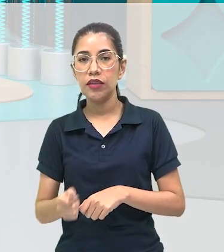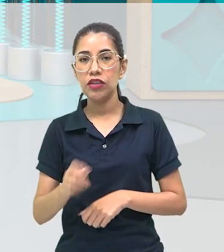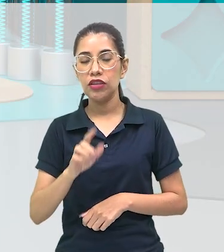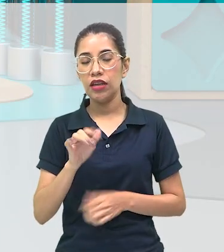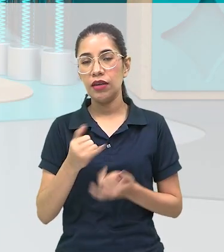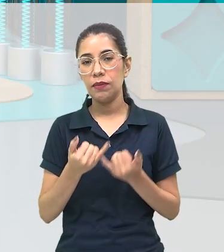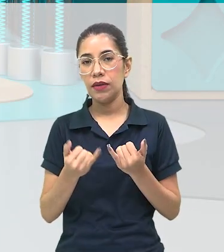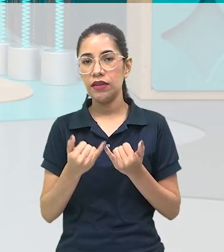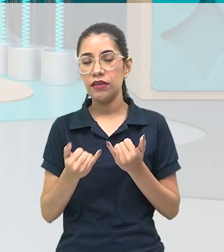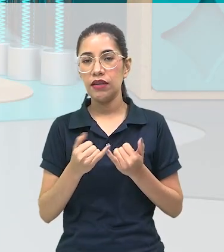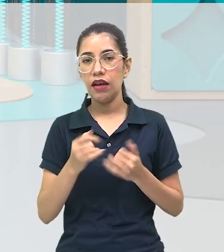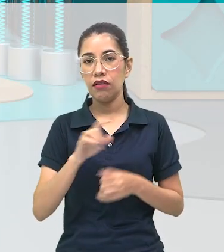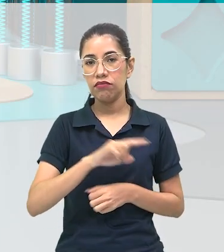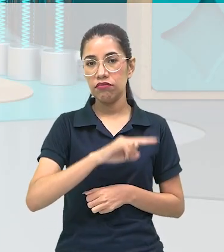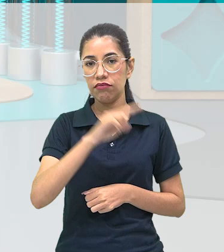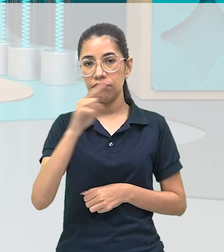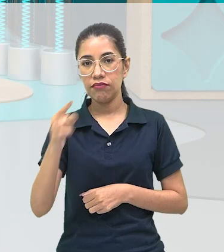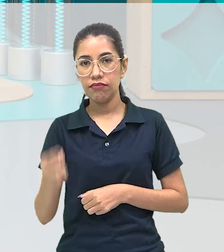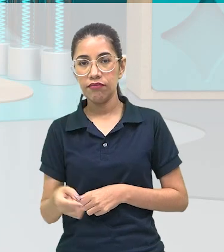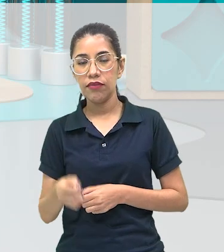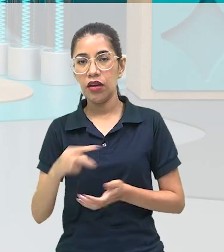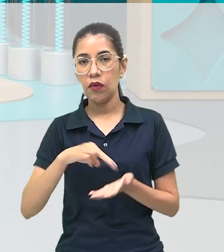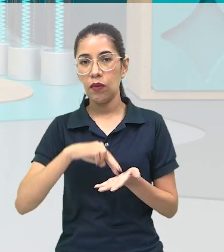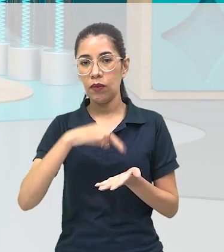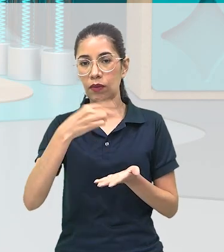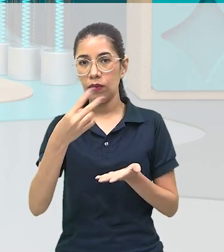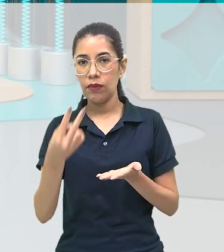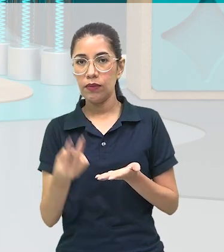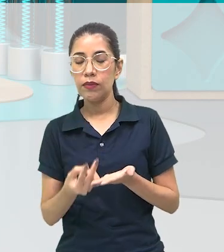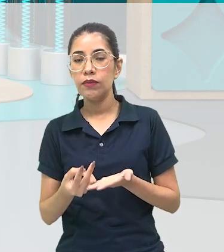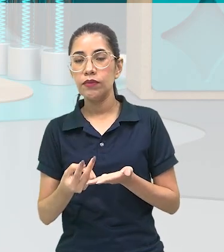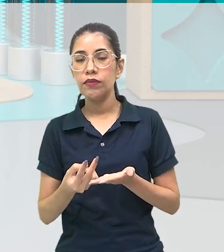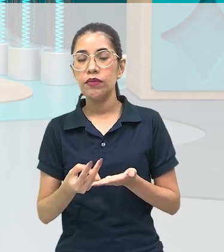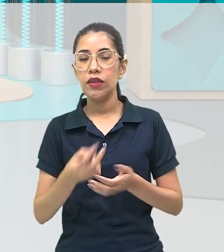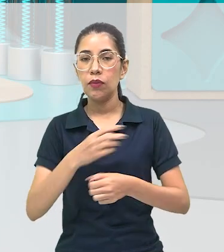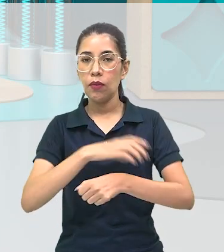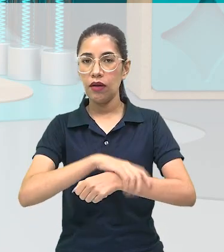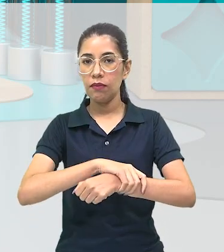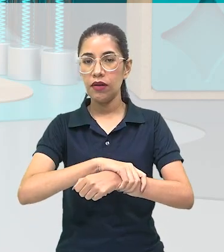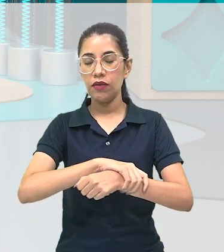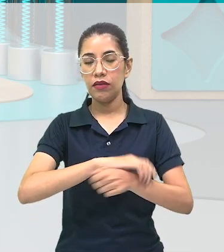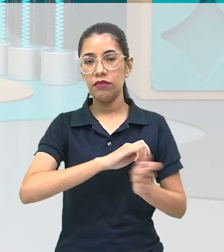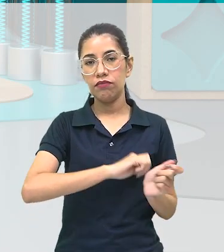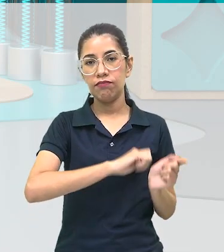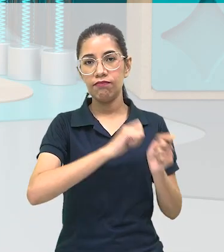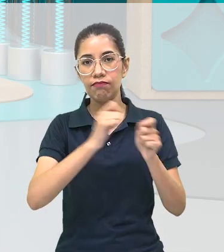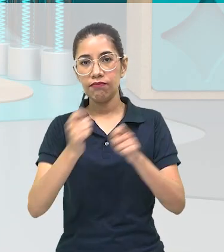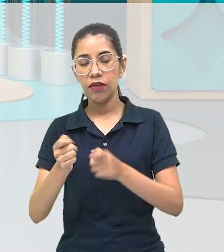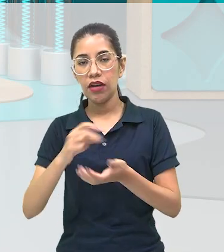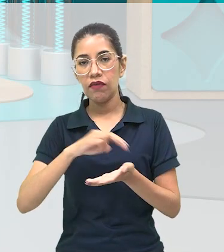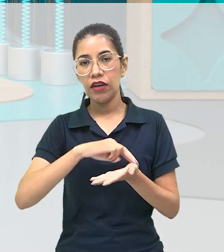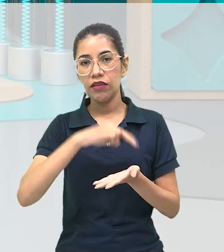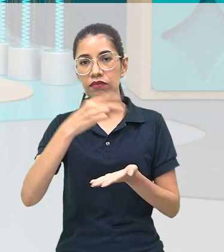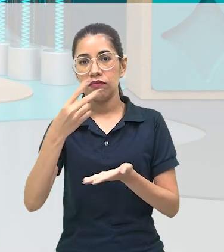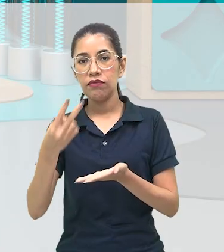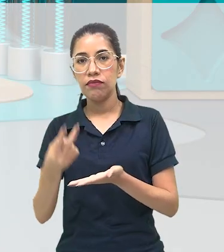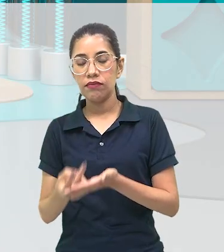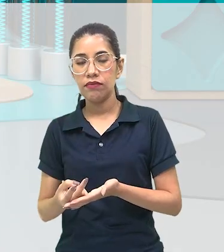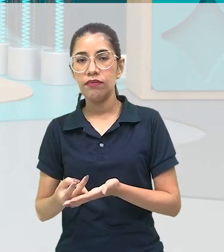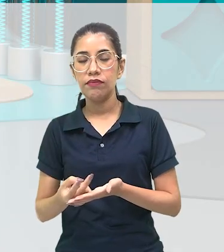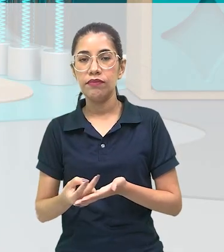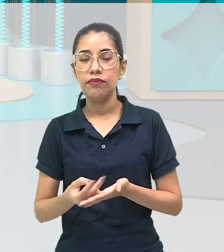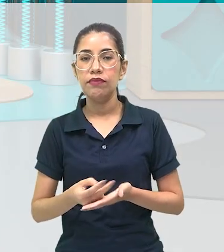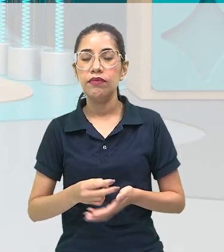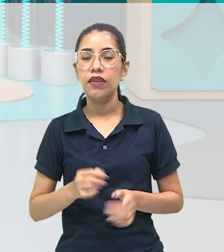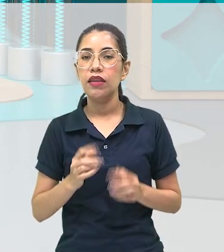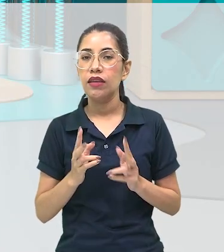circular, né? Num movimento circular e caindo ao chão. Então ele pegou aqui a mão dele, girou e aí obrigou ele a fazer